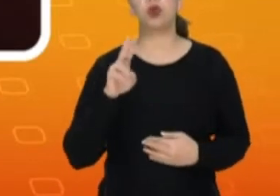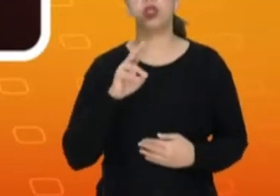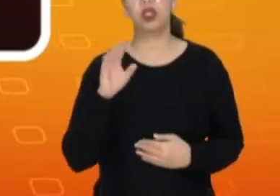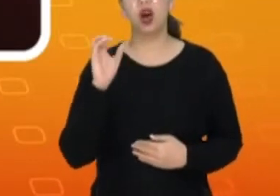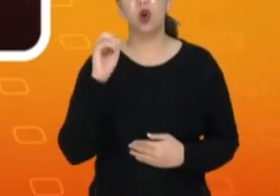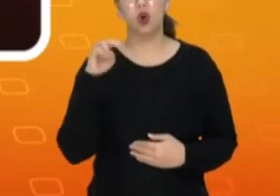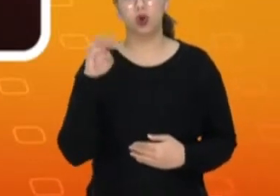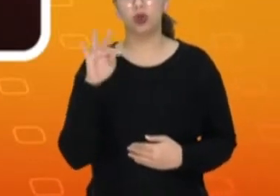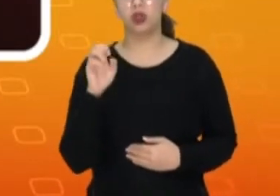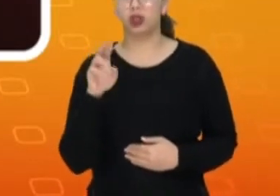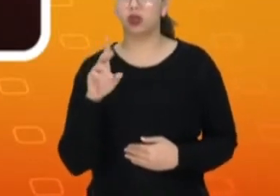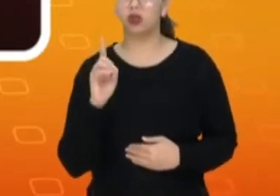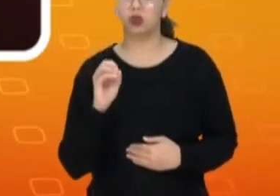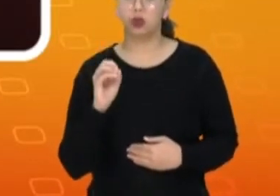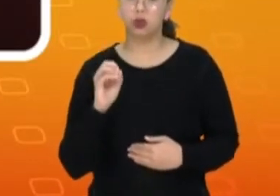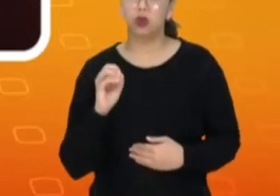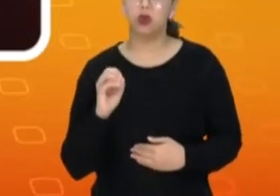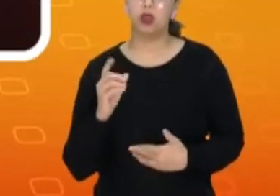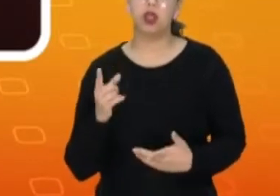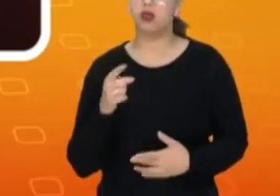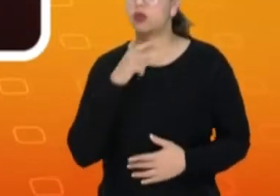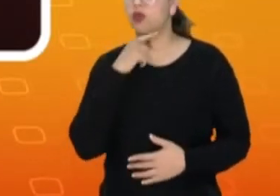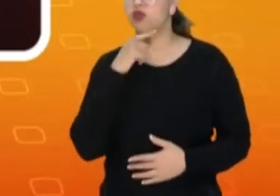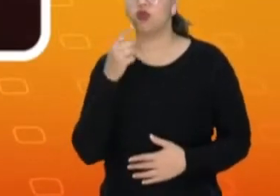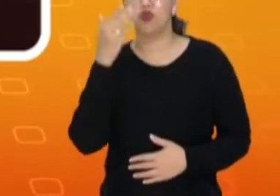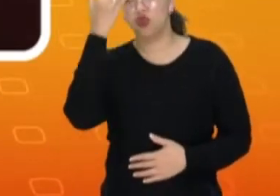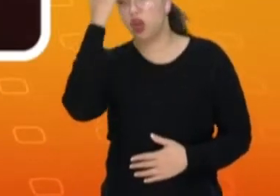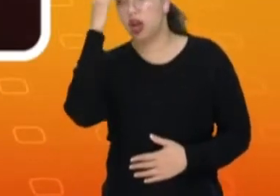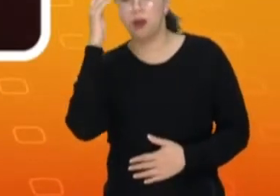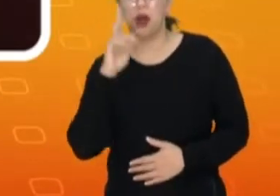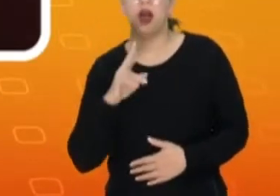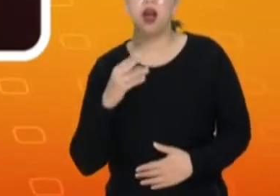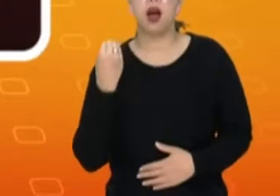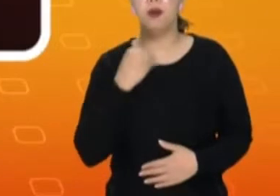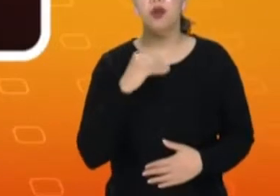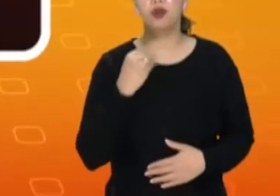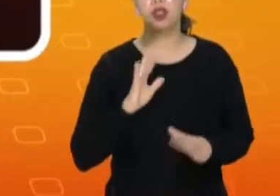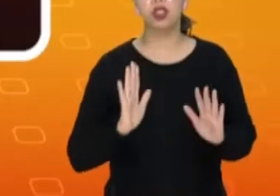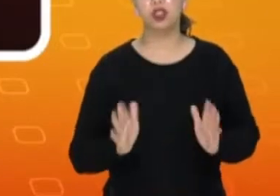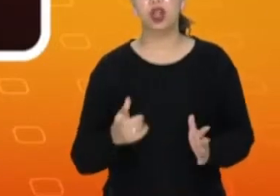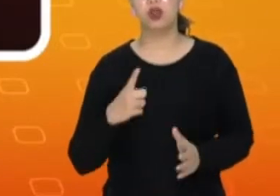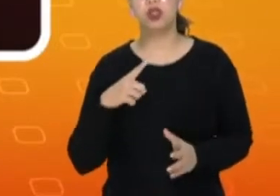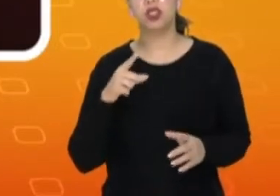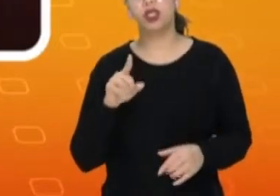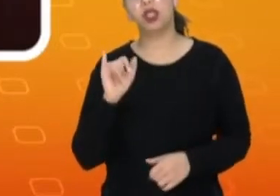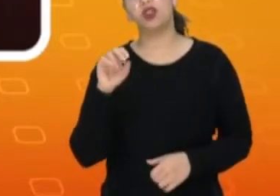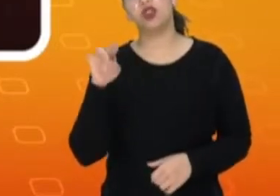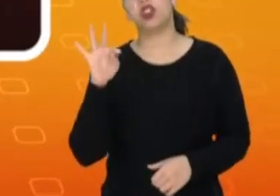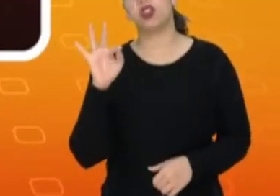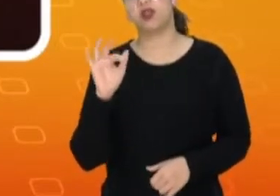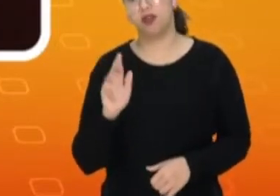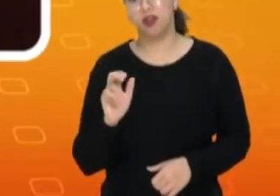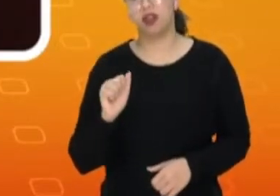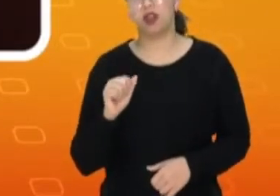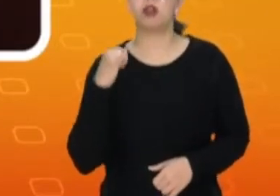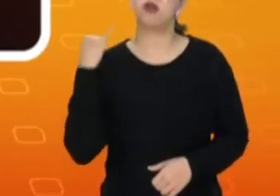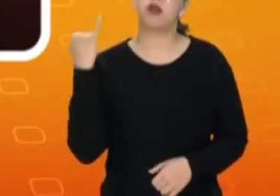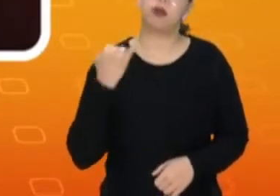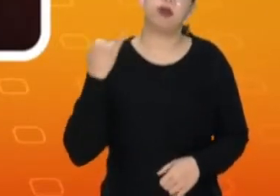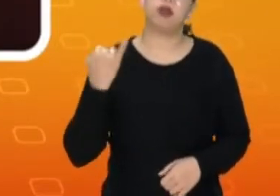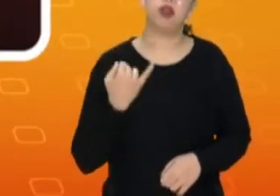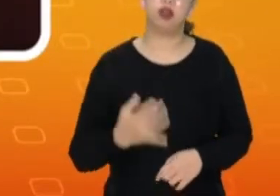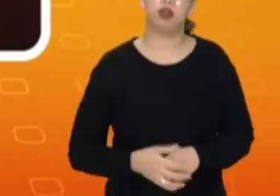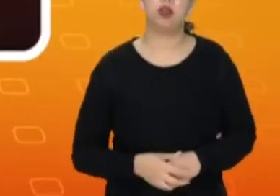infraestrutura, por uma questão de custo-benefício, até o que o Thiago trouxe da questão de enriquecimento de dados, né? Então,